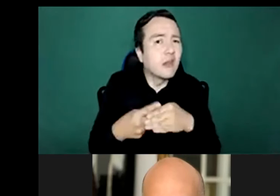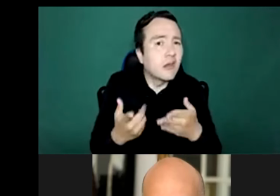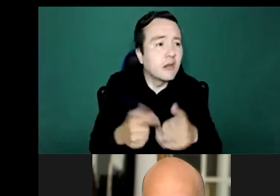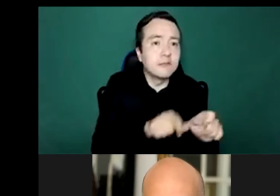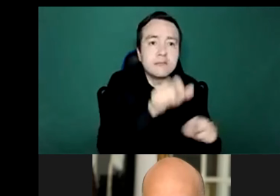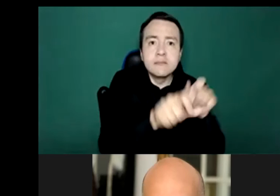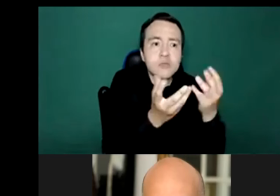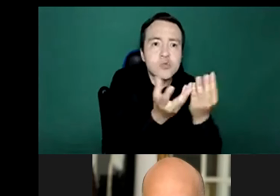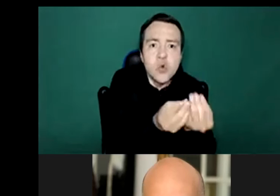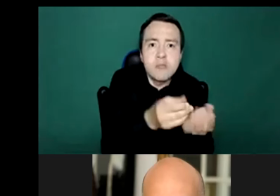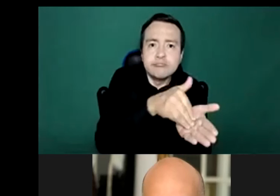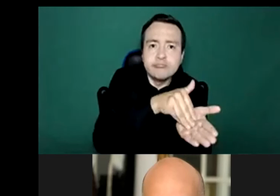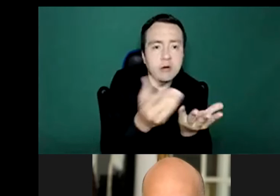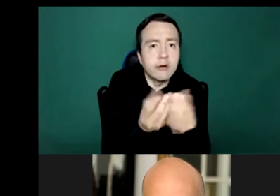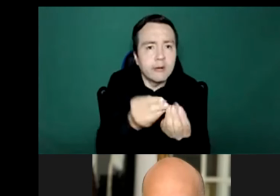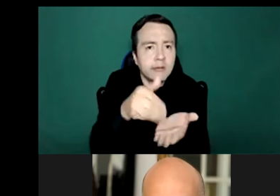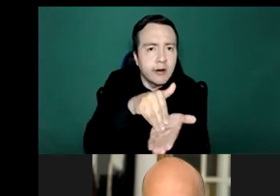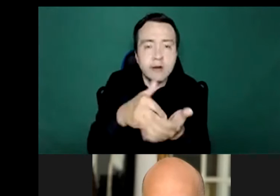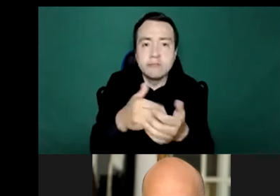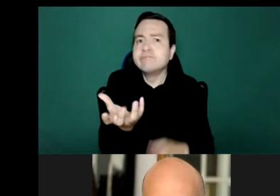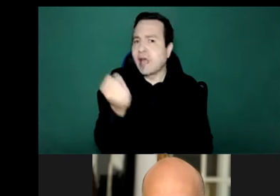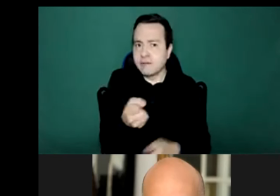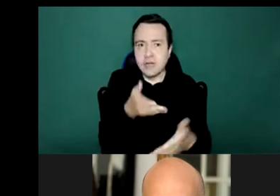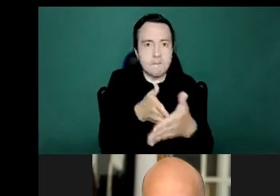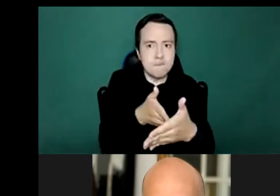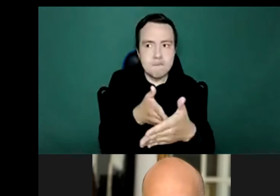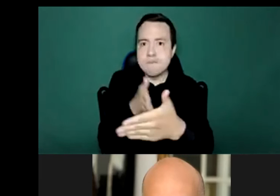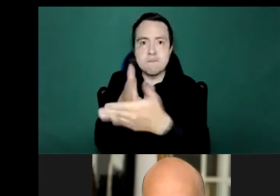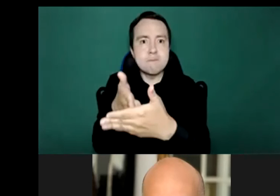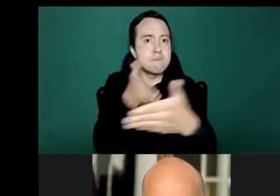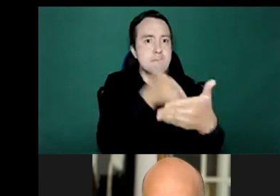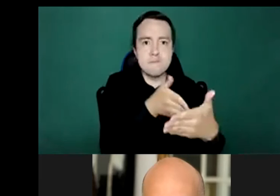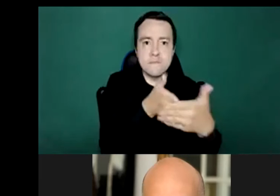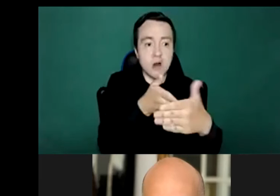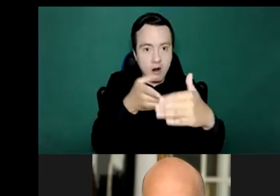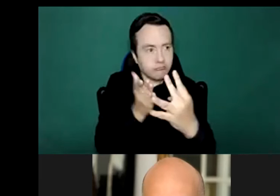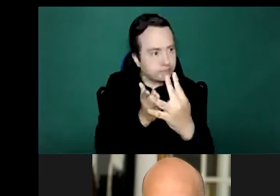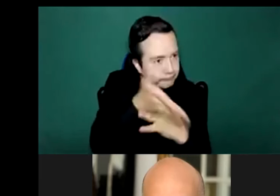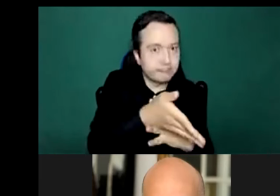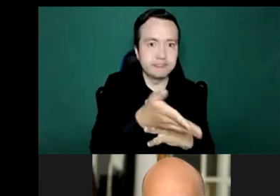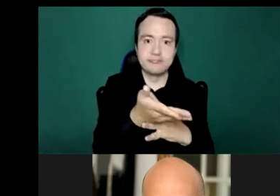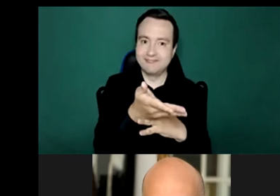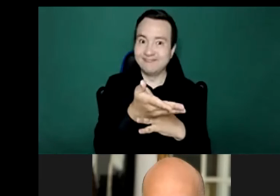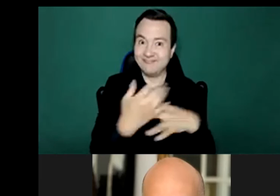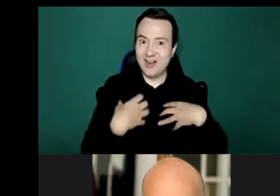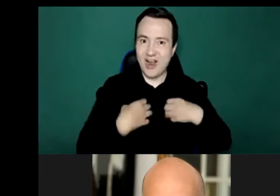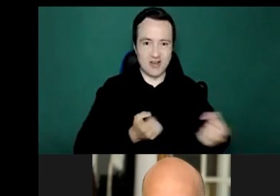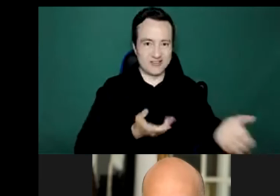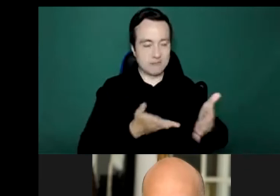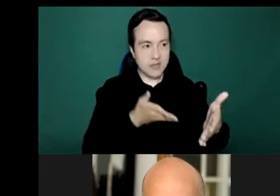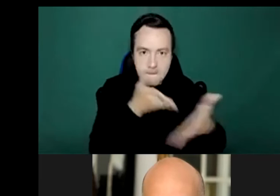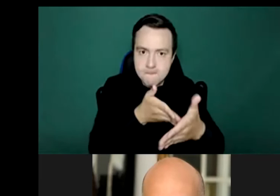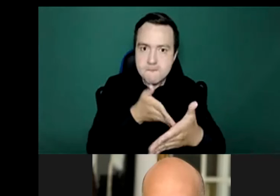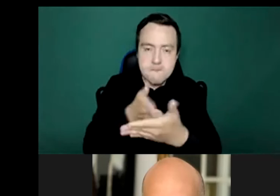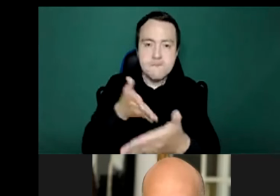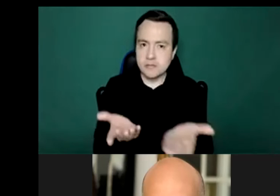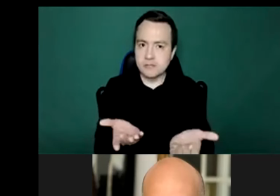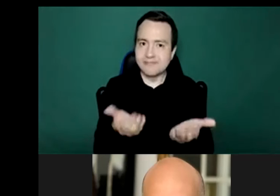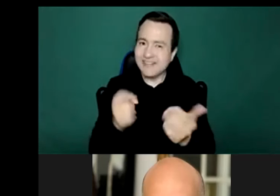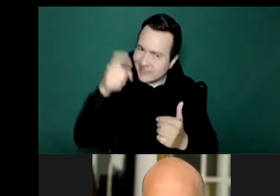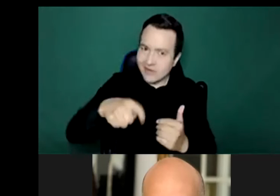experimentam distintas barreiras no acesso aos serviços de saúde. A equidade, a solidariedade